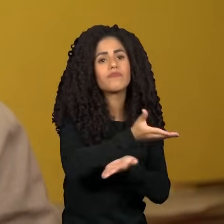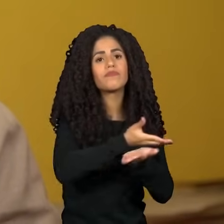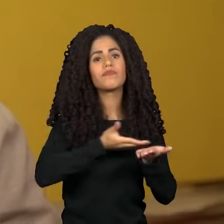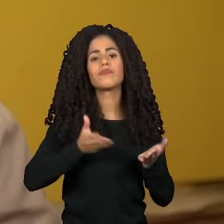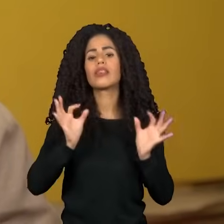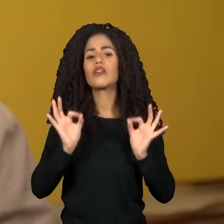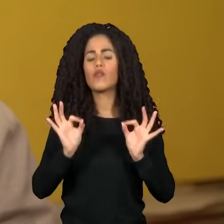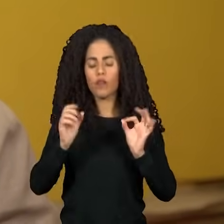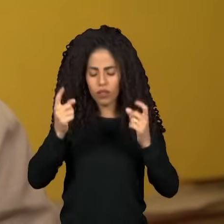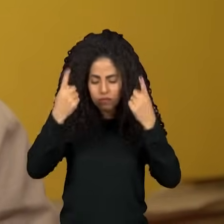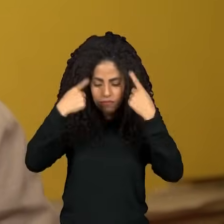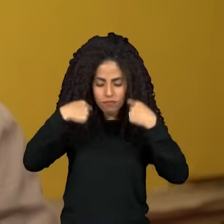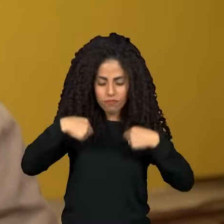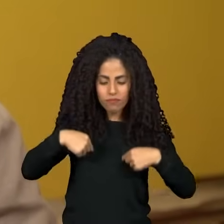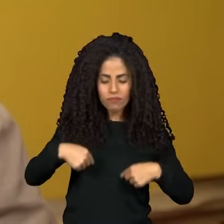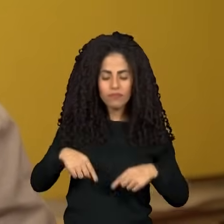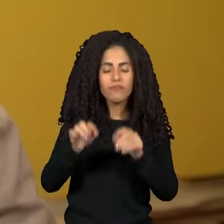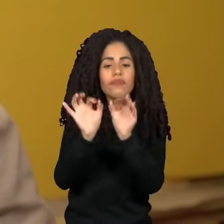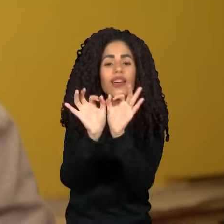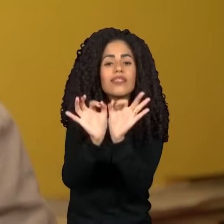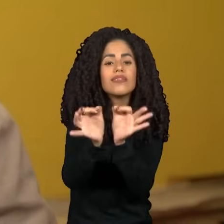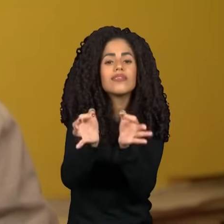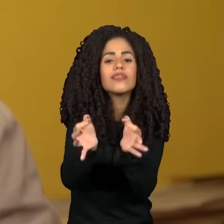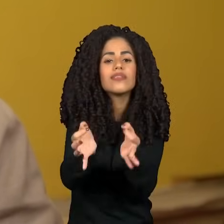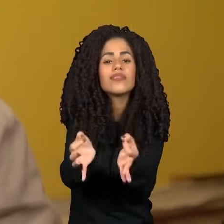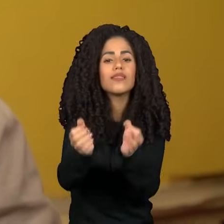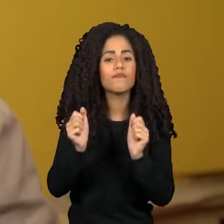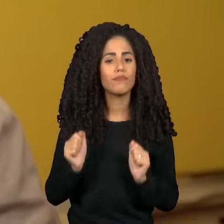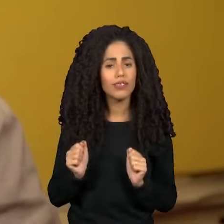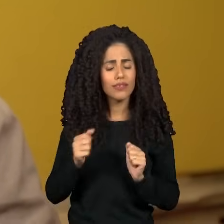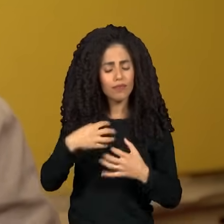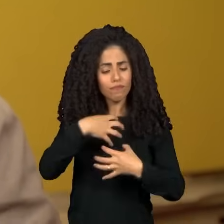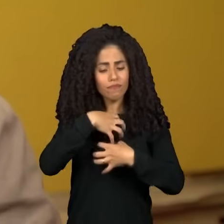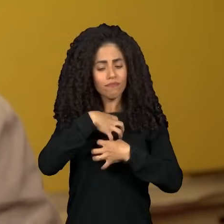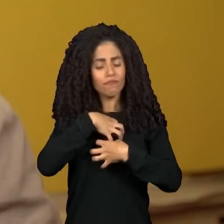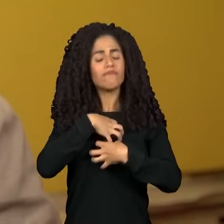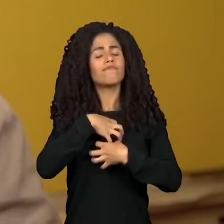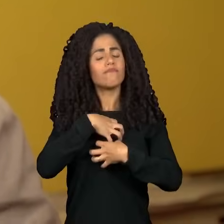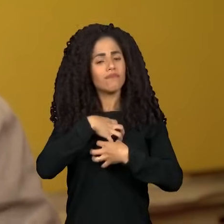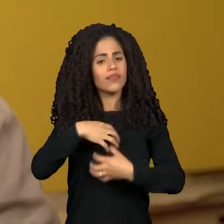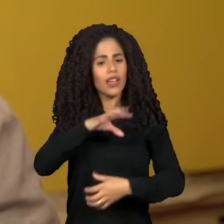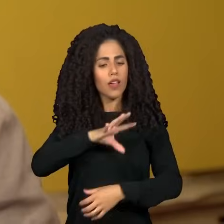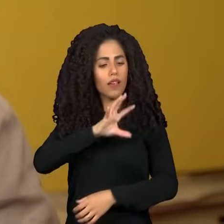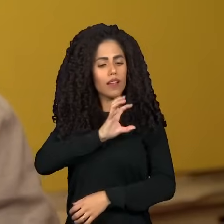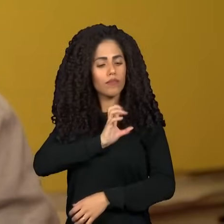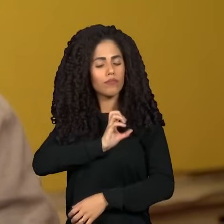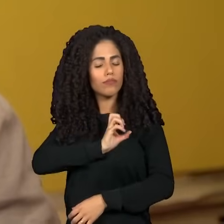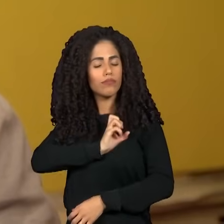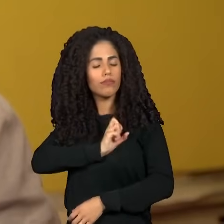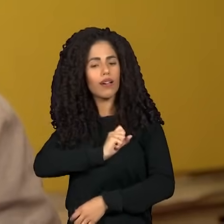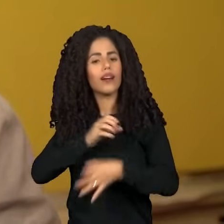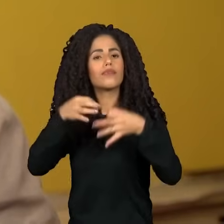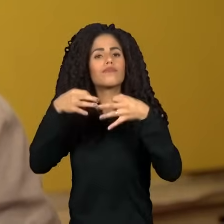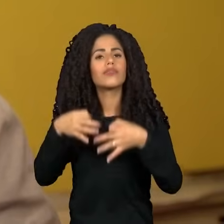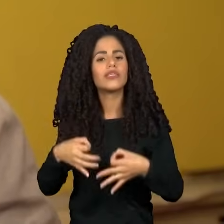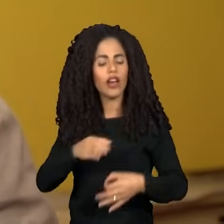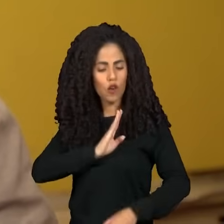é a sutileza de também abrir-se para